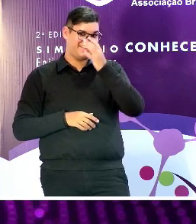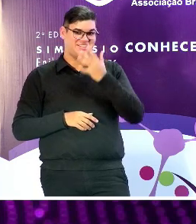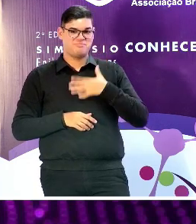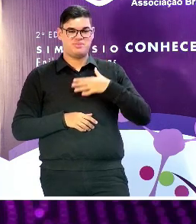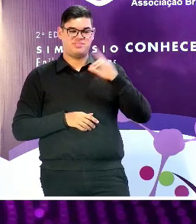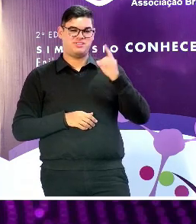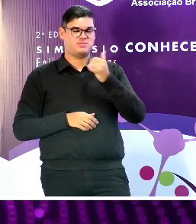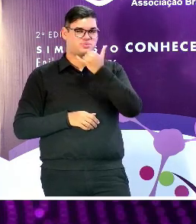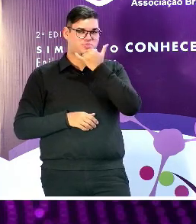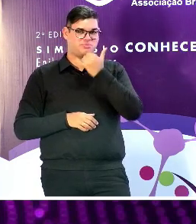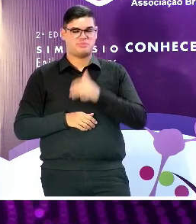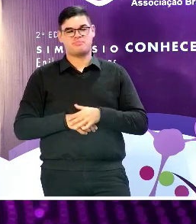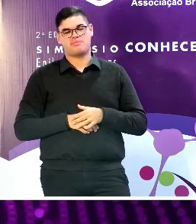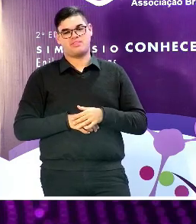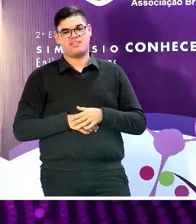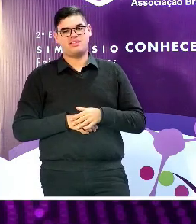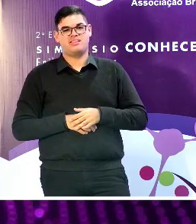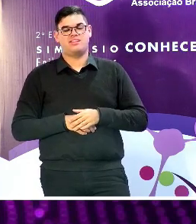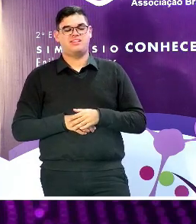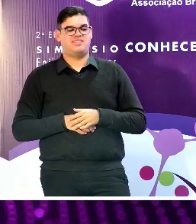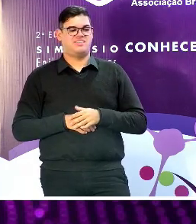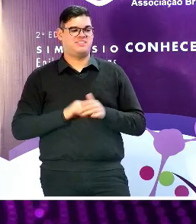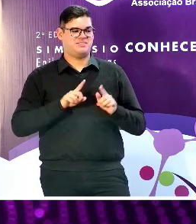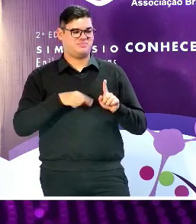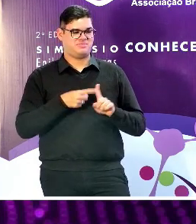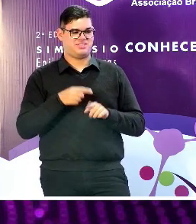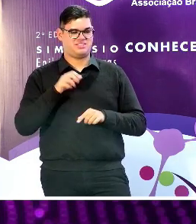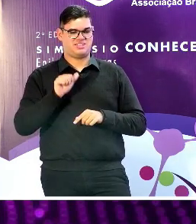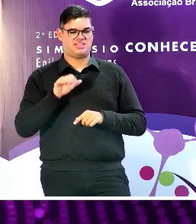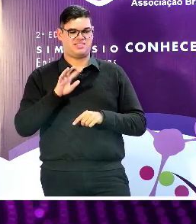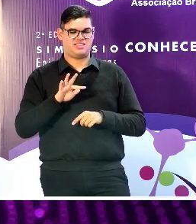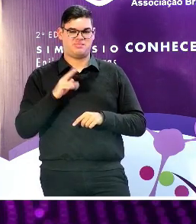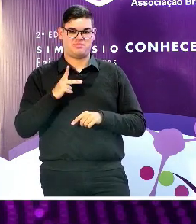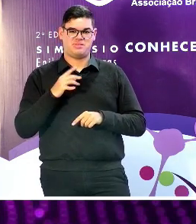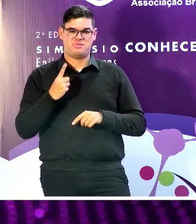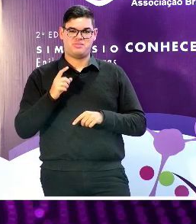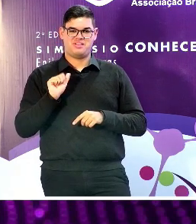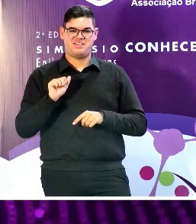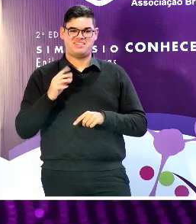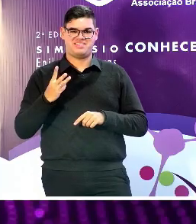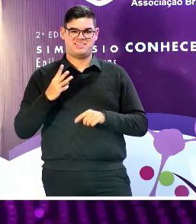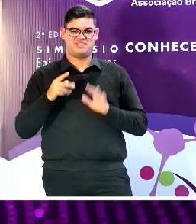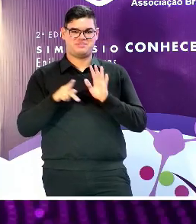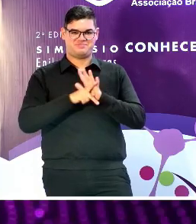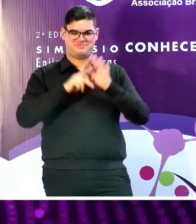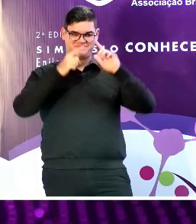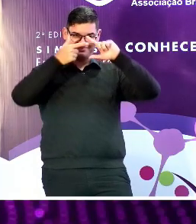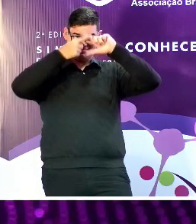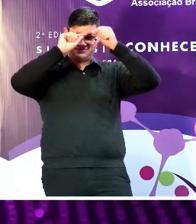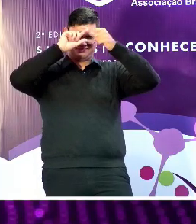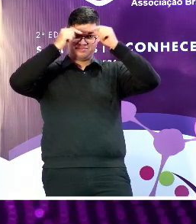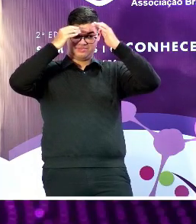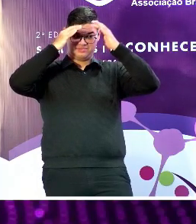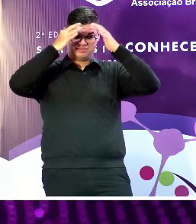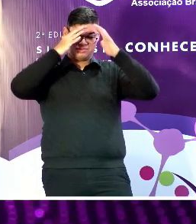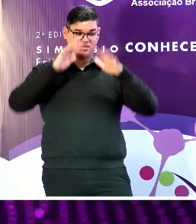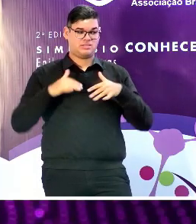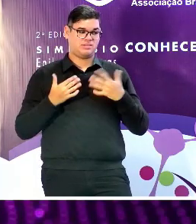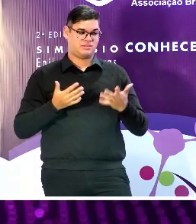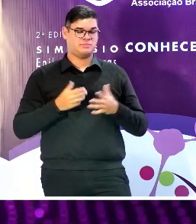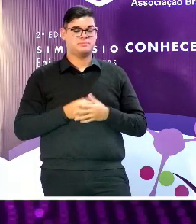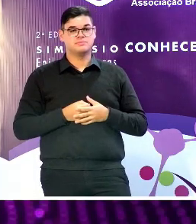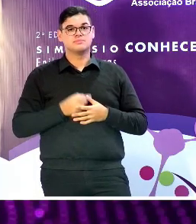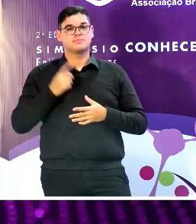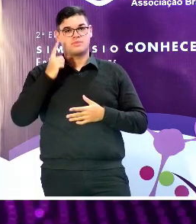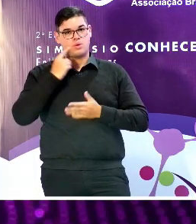né, mais ATP1A3 exclusivamente em neurônio e um pouquinho em coração. Então, o início